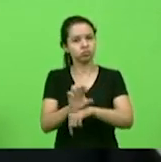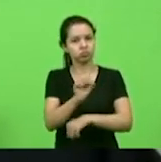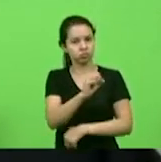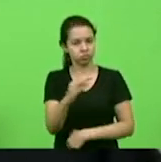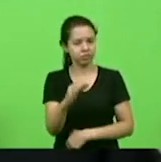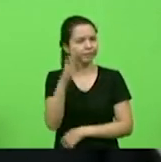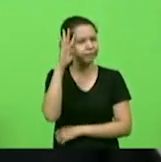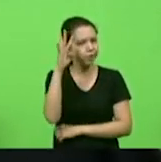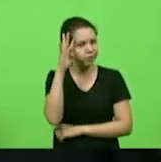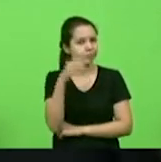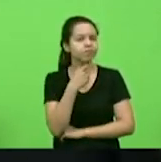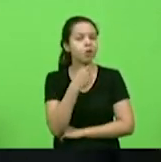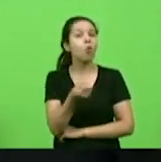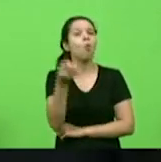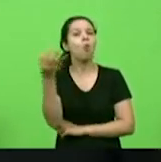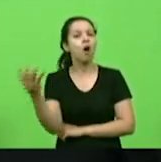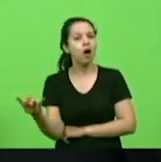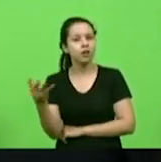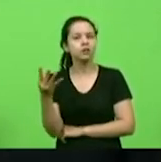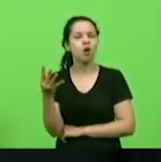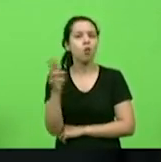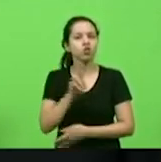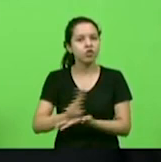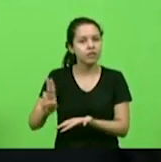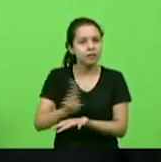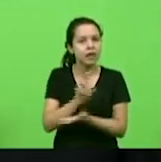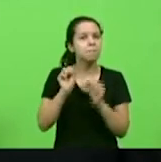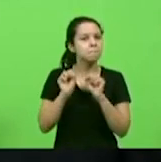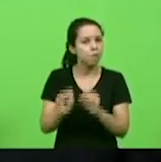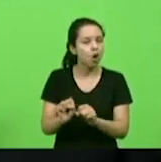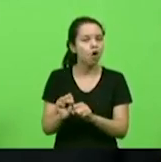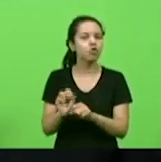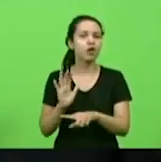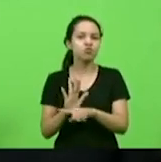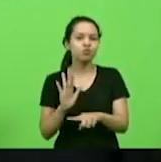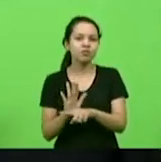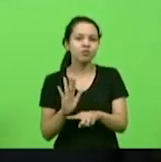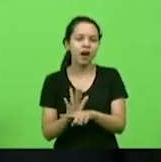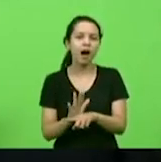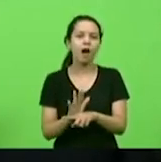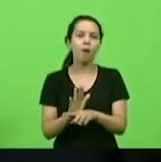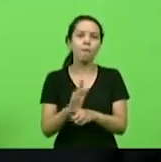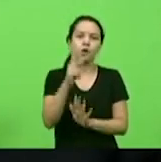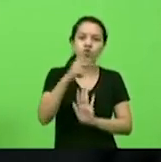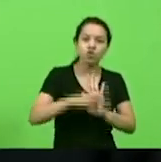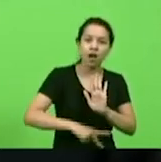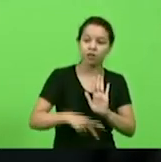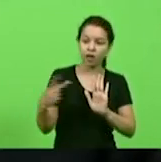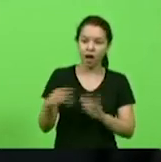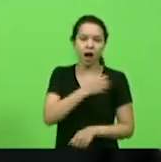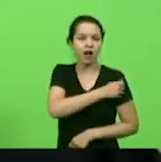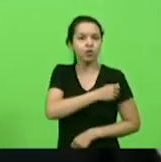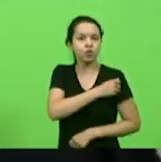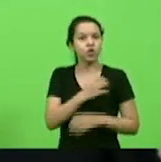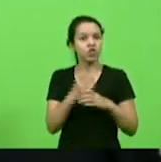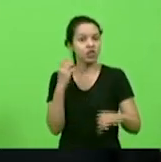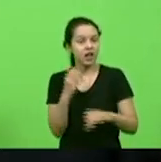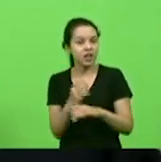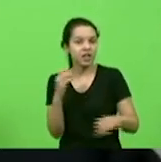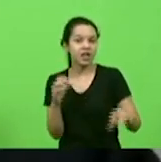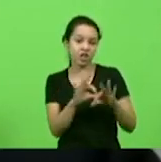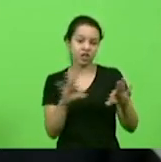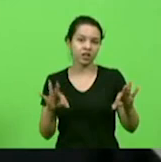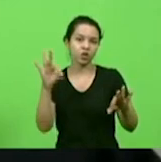do deputado aumenta o valor da multa para quem pratica a farra do boi e penaliza, além do praticante e